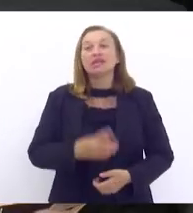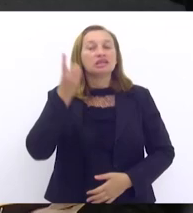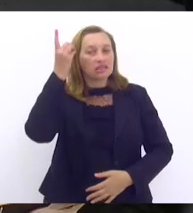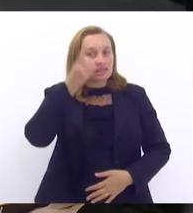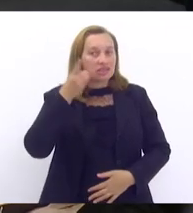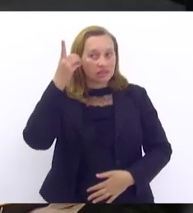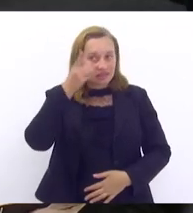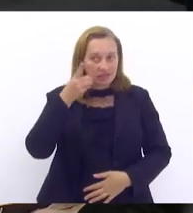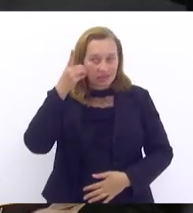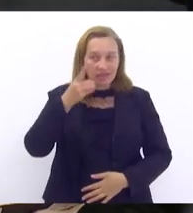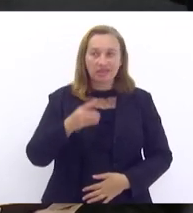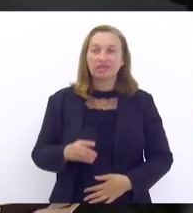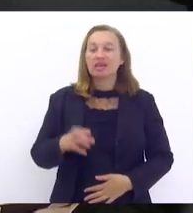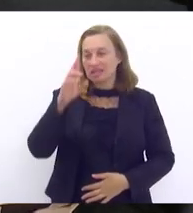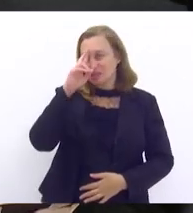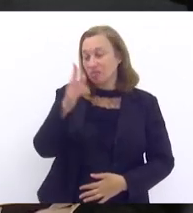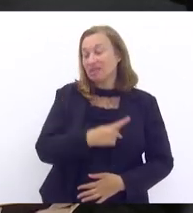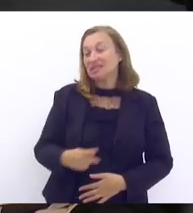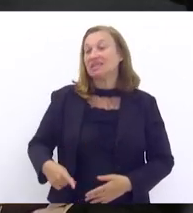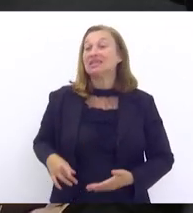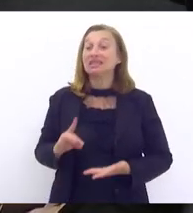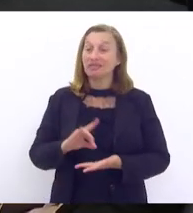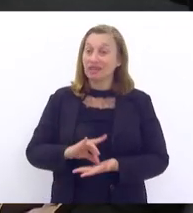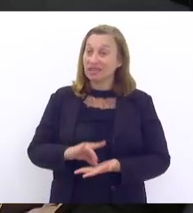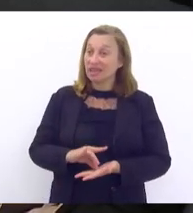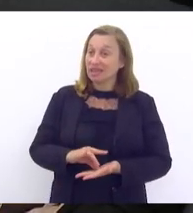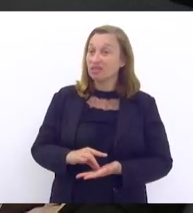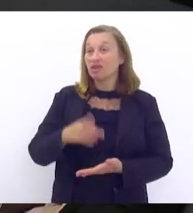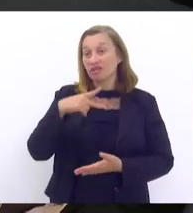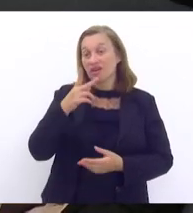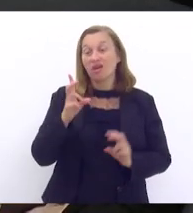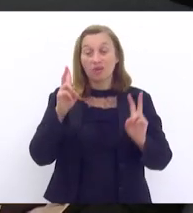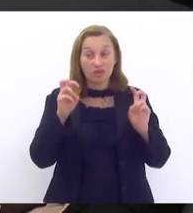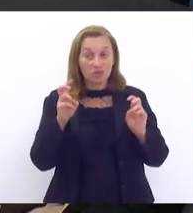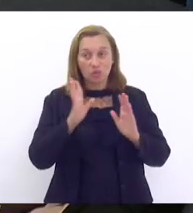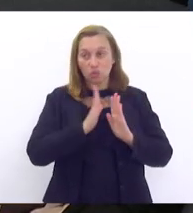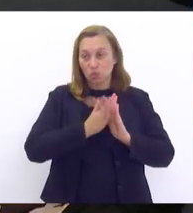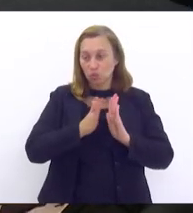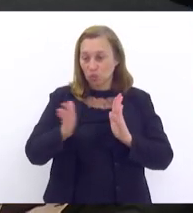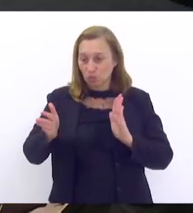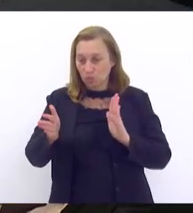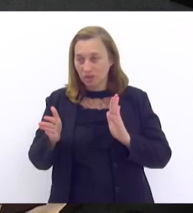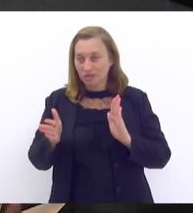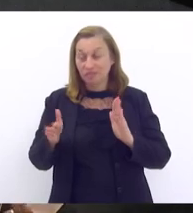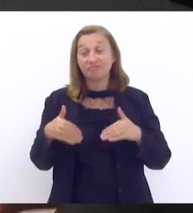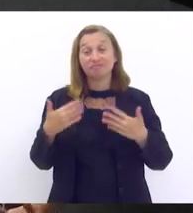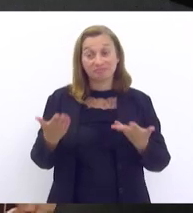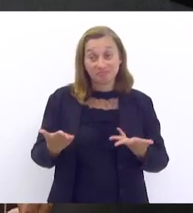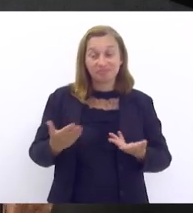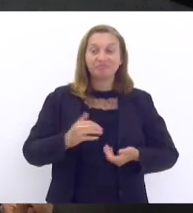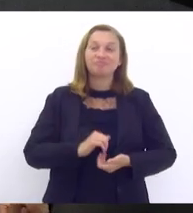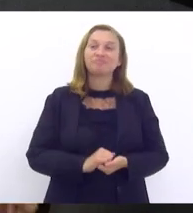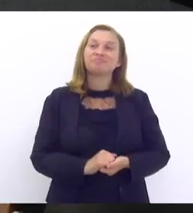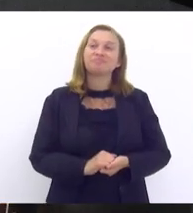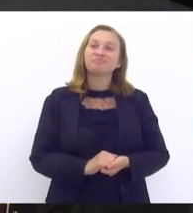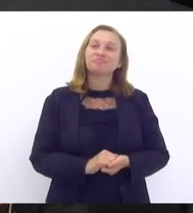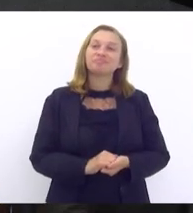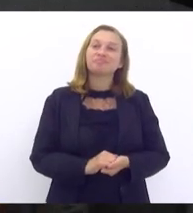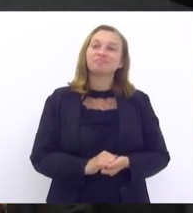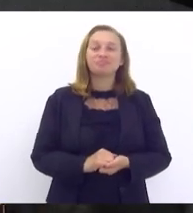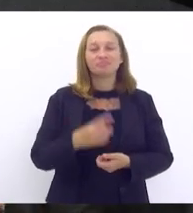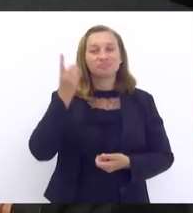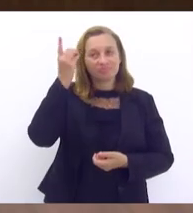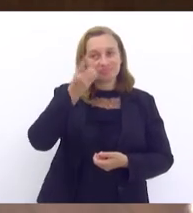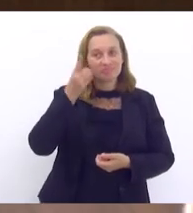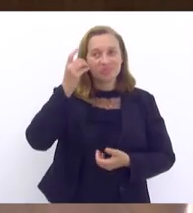Deputado. Senhor presidente, na verdade eu ia puxar a questão de ordem. Está falando que vai em Cabo Frio. Ia puxar uma questão de ordem. O